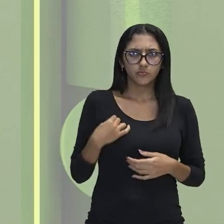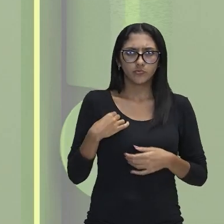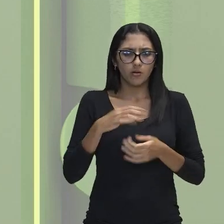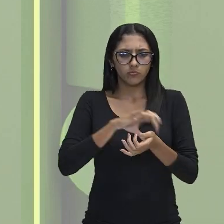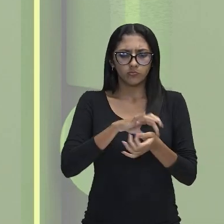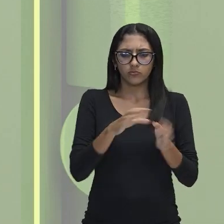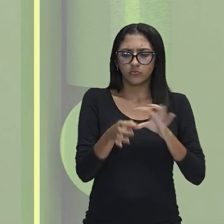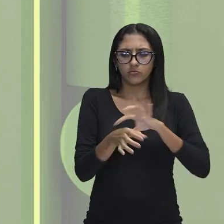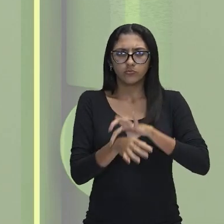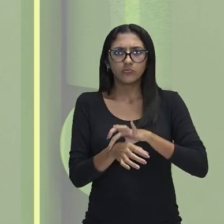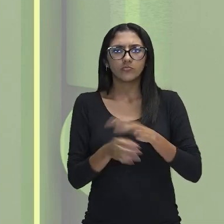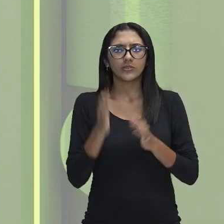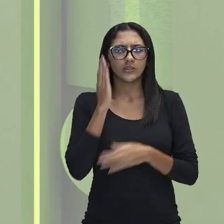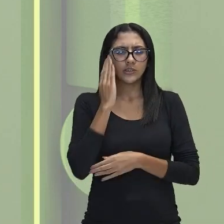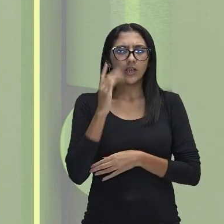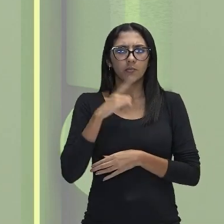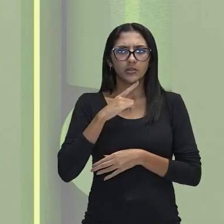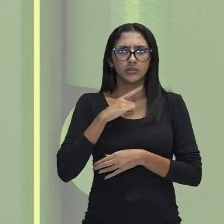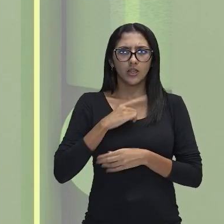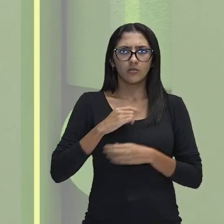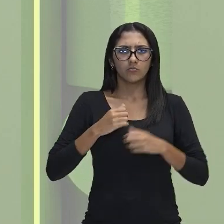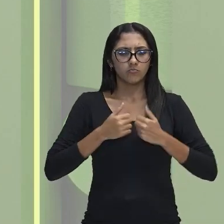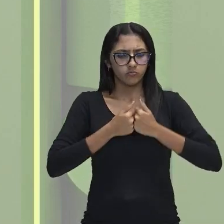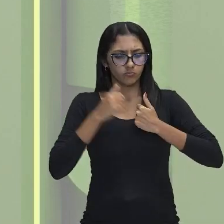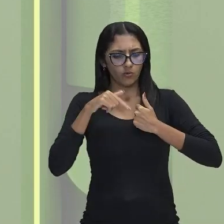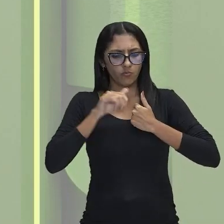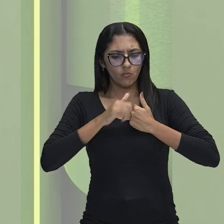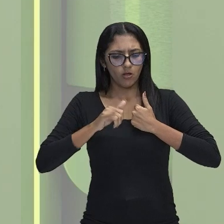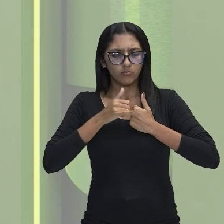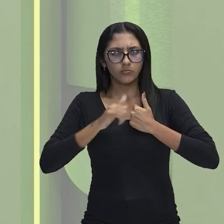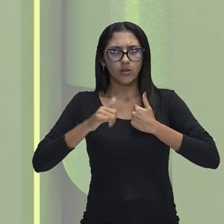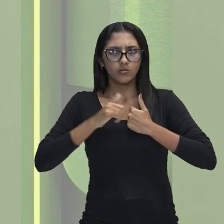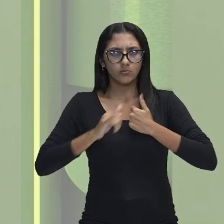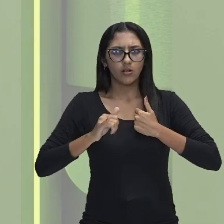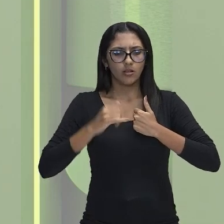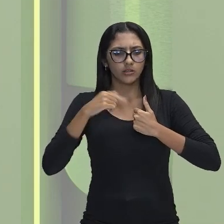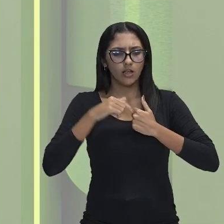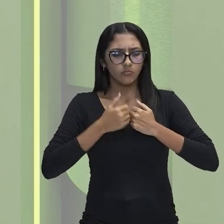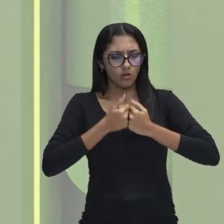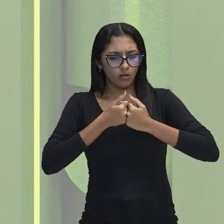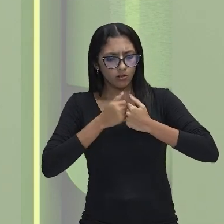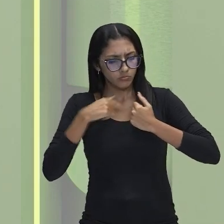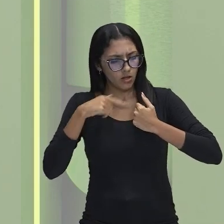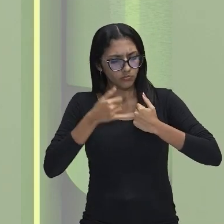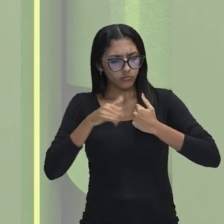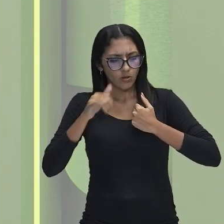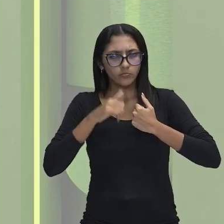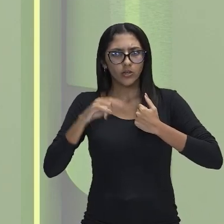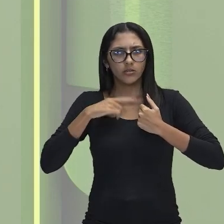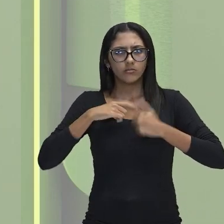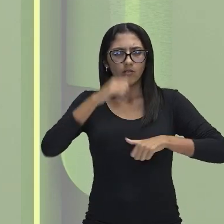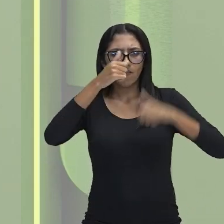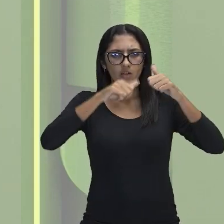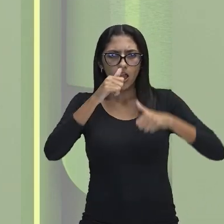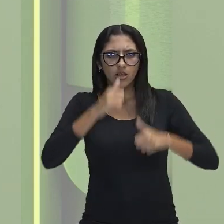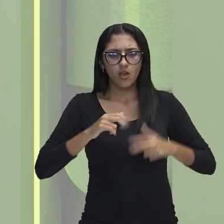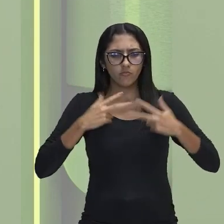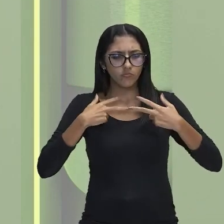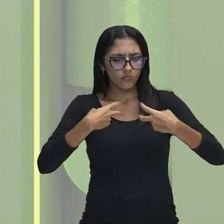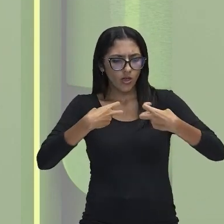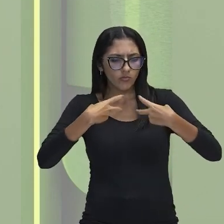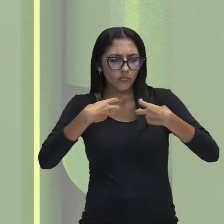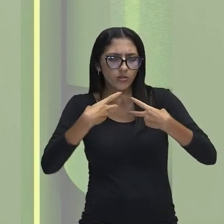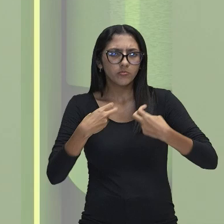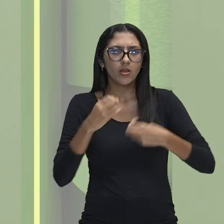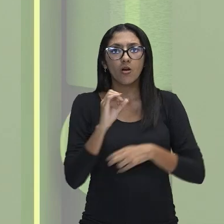que o coração ele tem um impulso elétrico. Então, esse pulso elétrico ele é detectado pelo eletrocardiograma ou